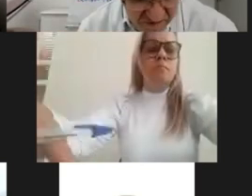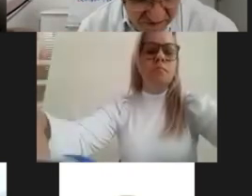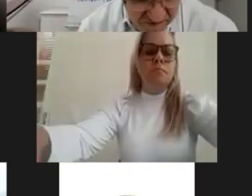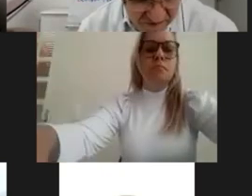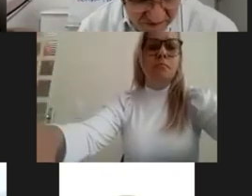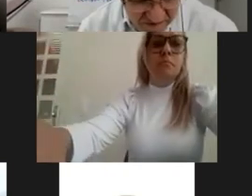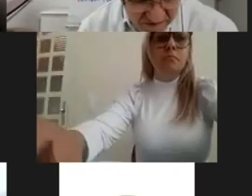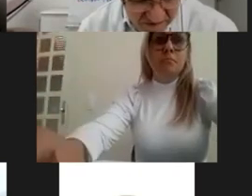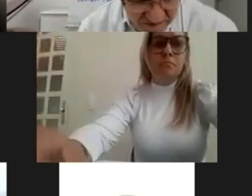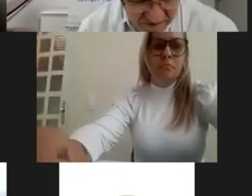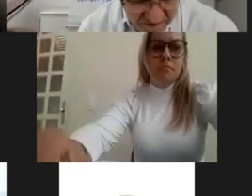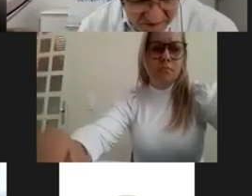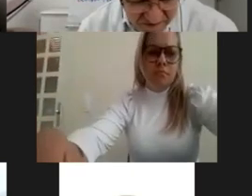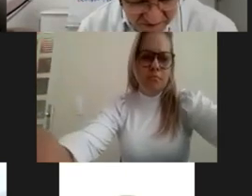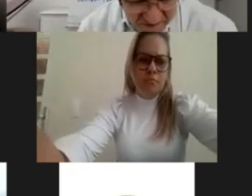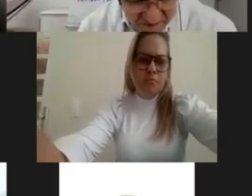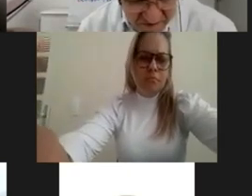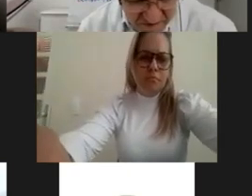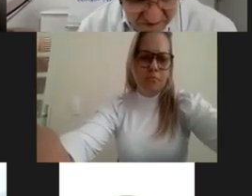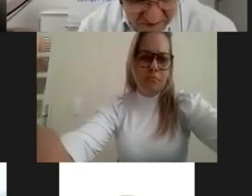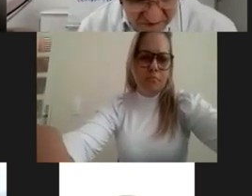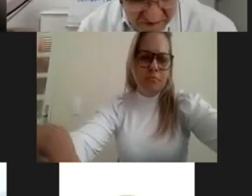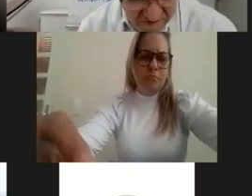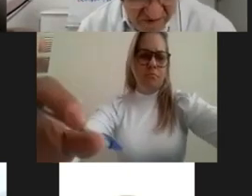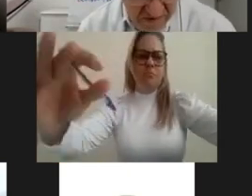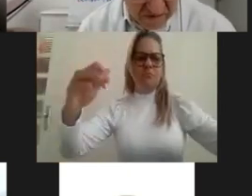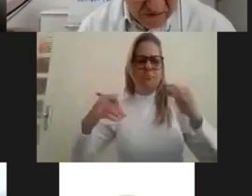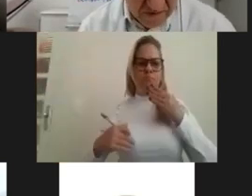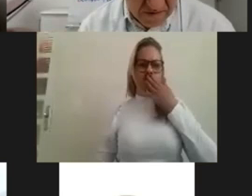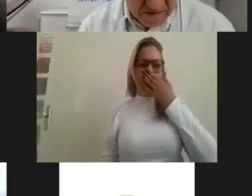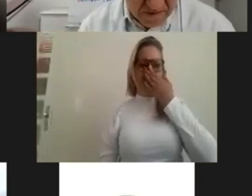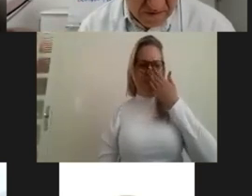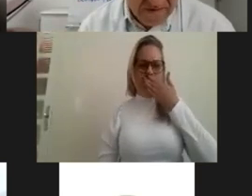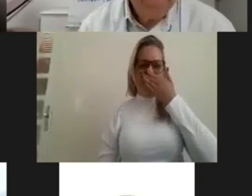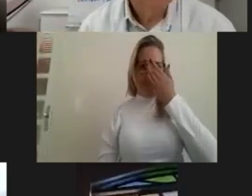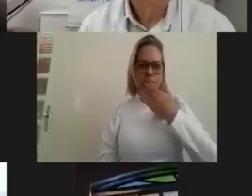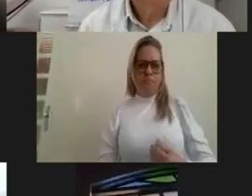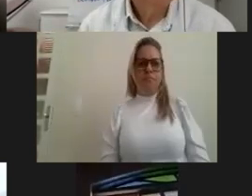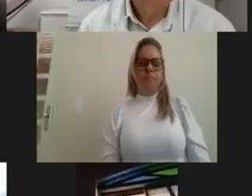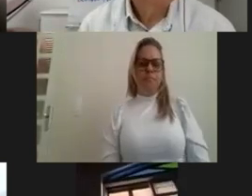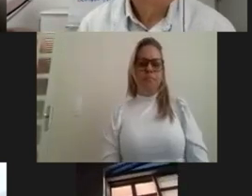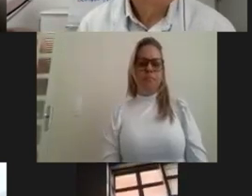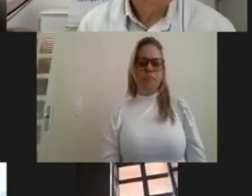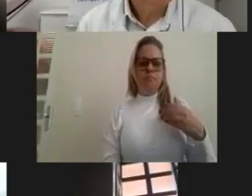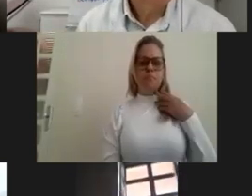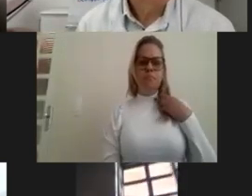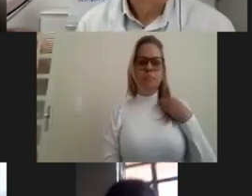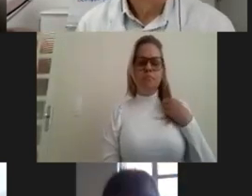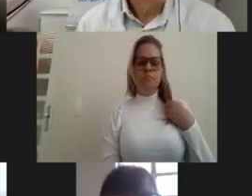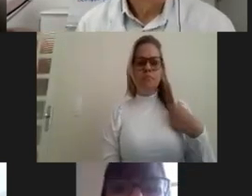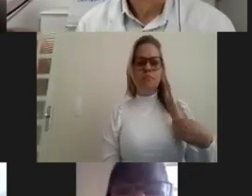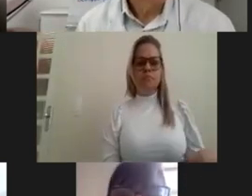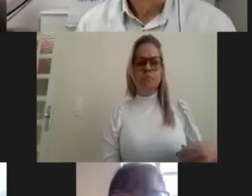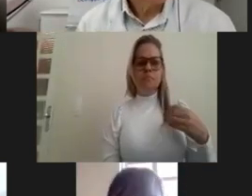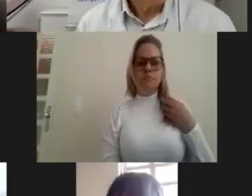seguinte, como a gente queria muito adquirir os dois cursos, mas é impossível, né? A situação não está para isso no